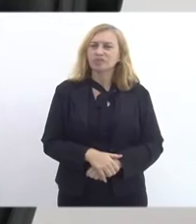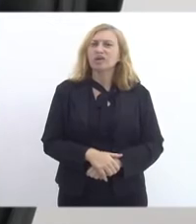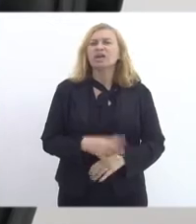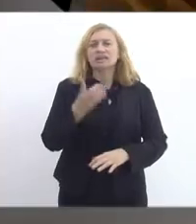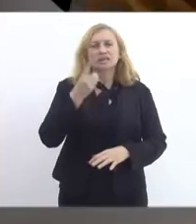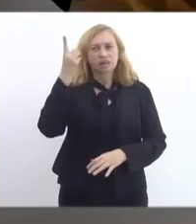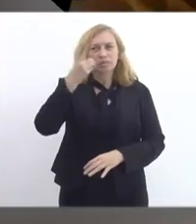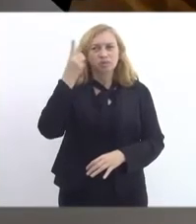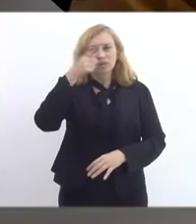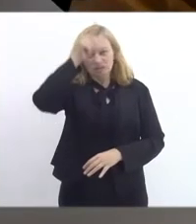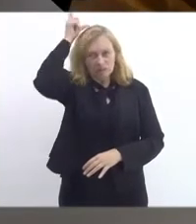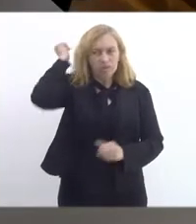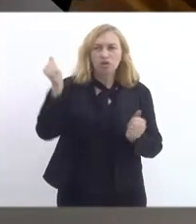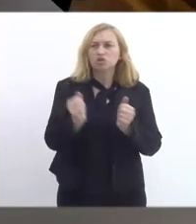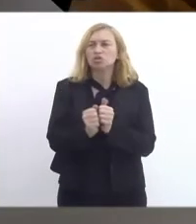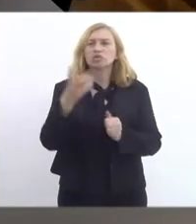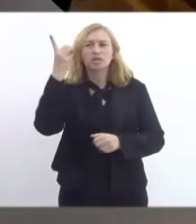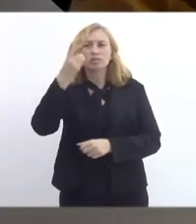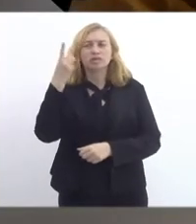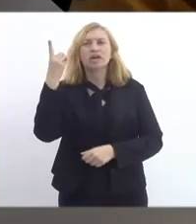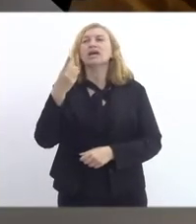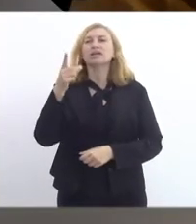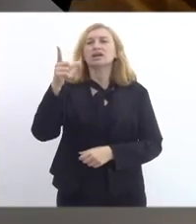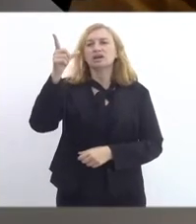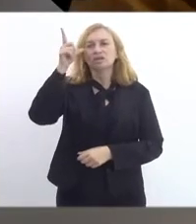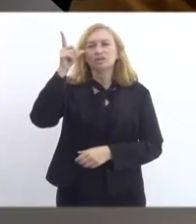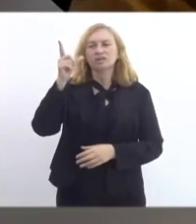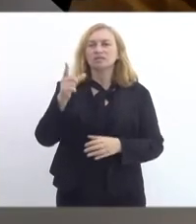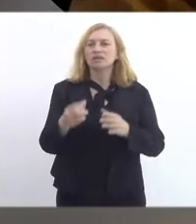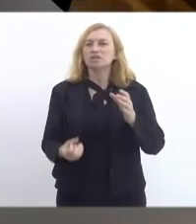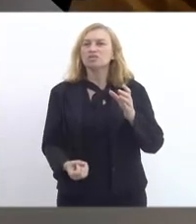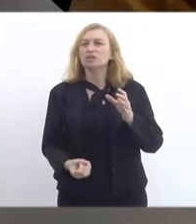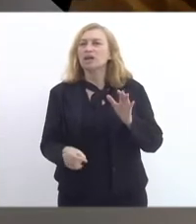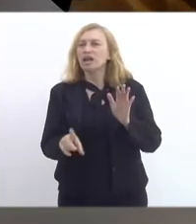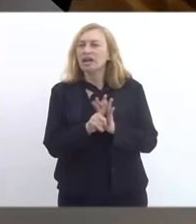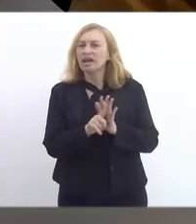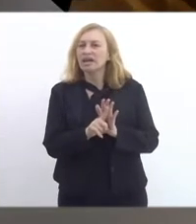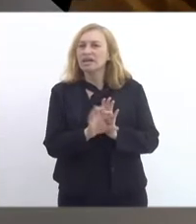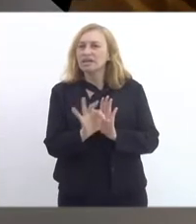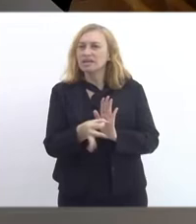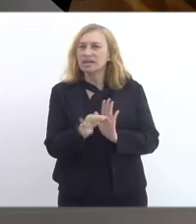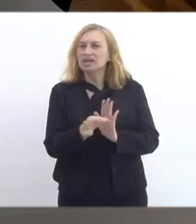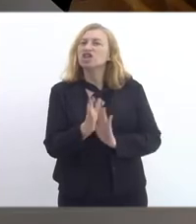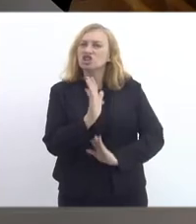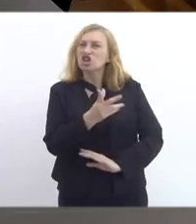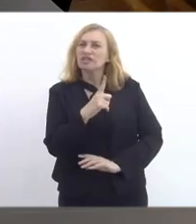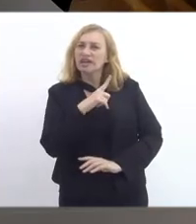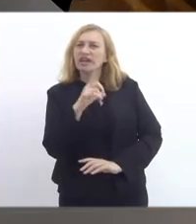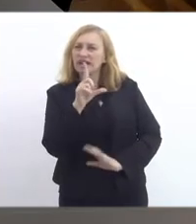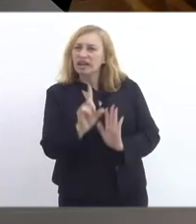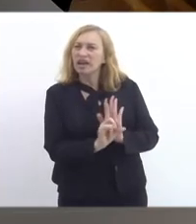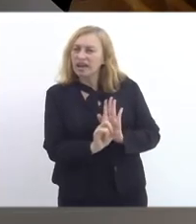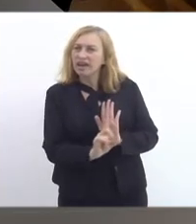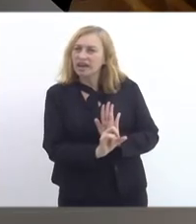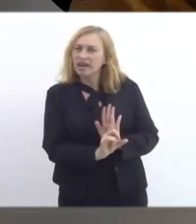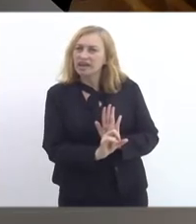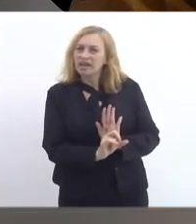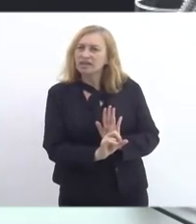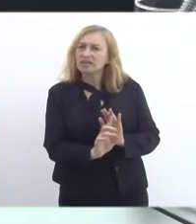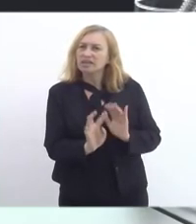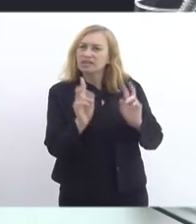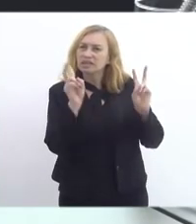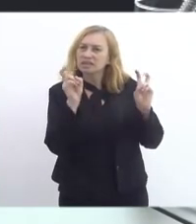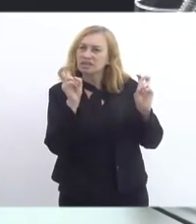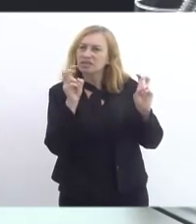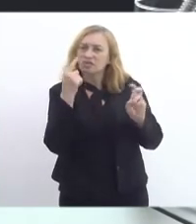Luiz Paulo assim quiser, junto com a deputada Lucinha, faz uma lei específica. Uma lei específica. Não, já tem a lei, tem a lei temática, vamos ver